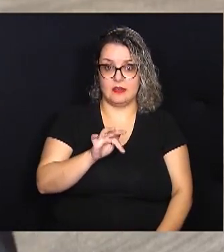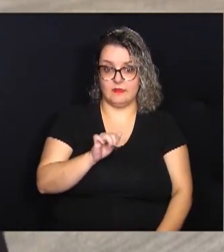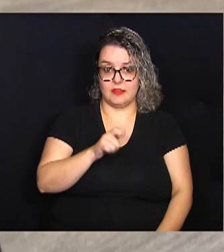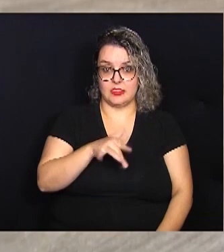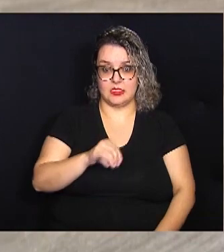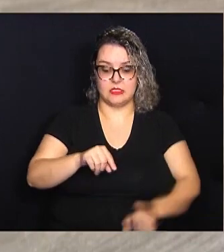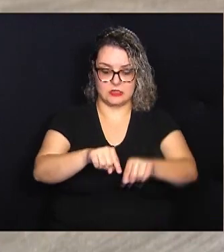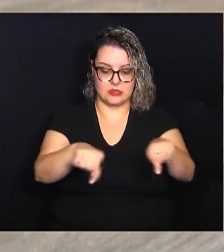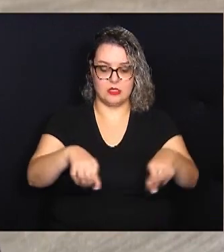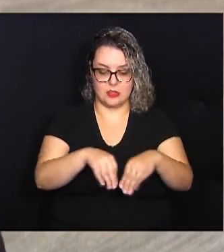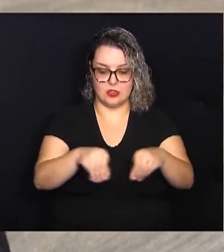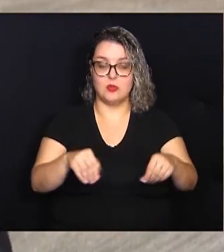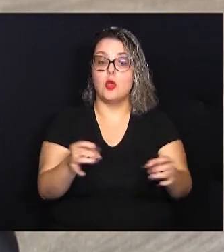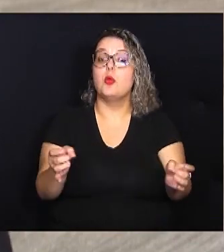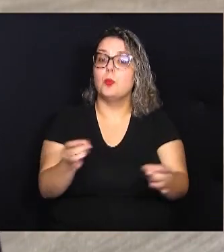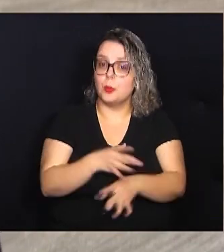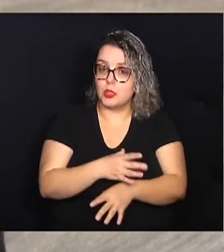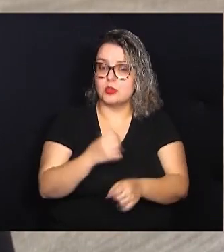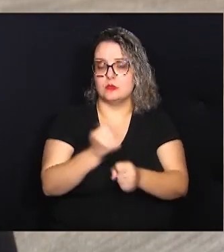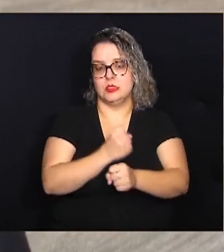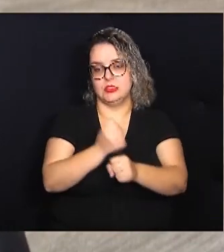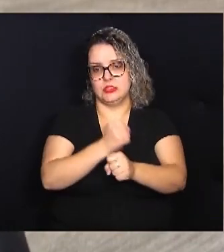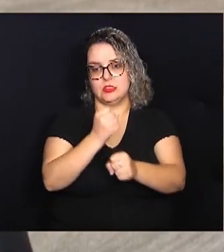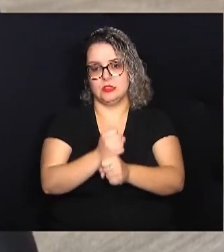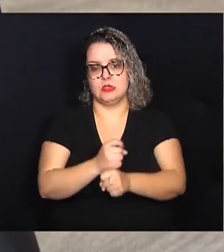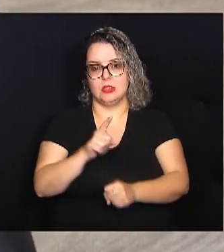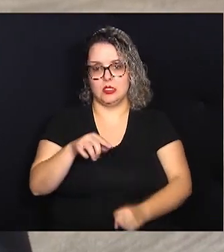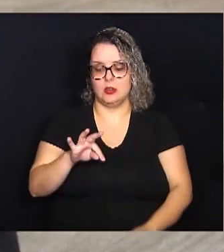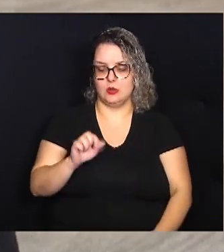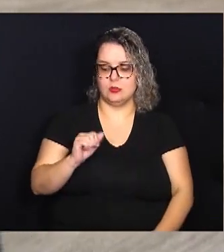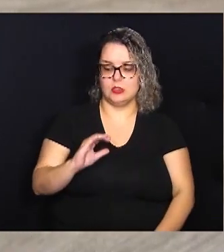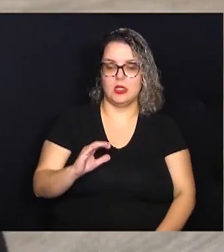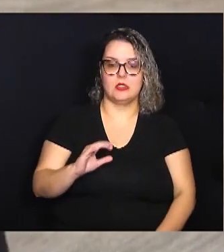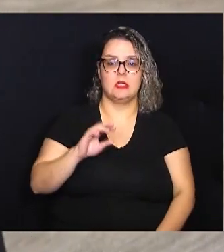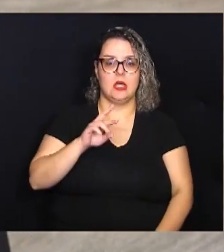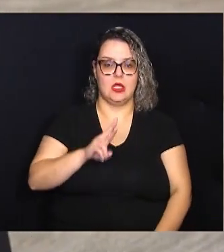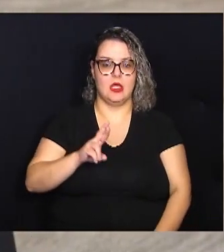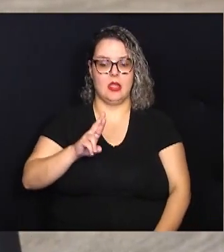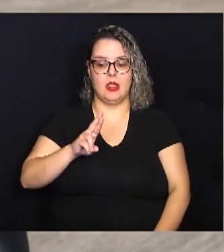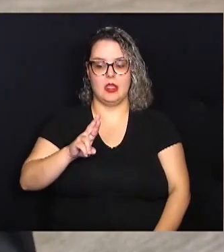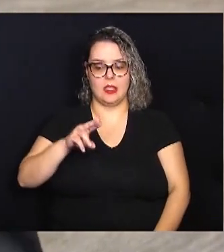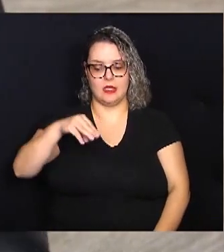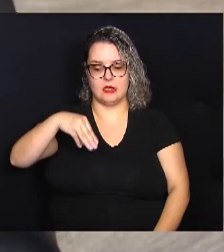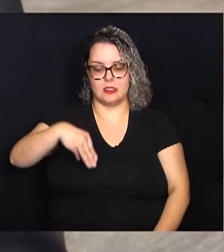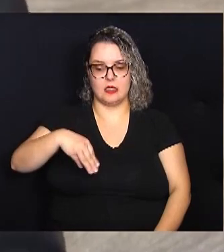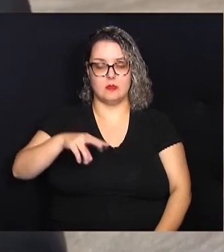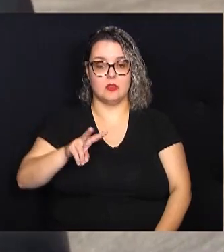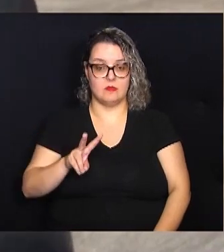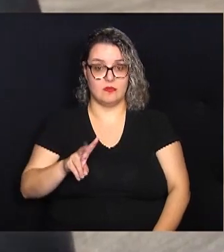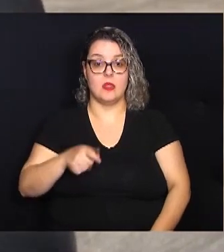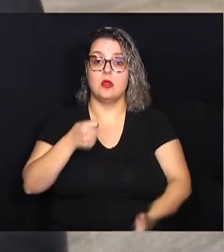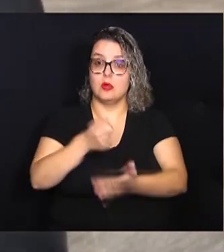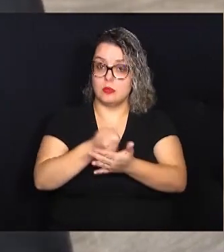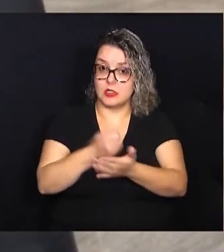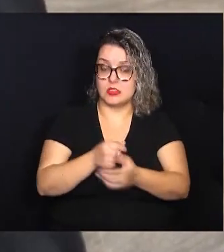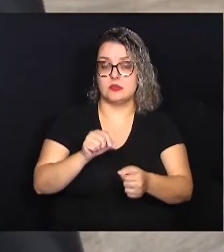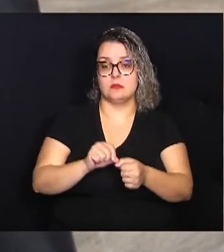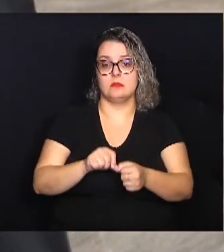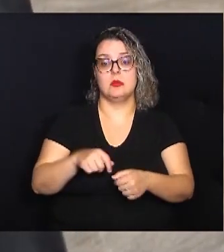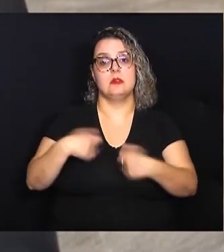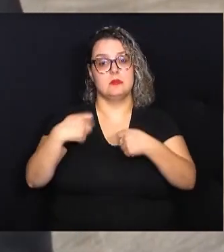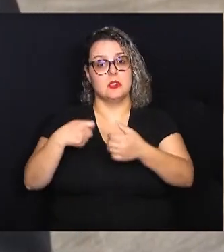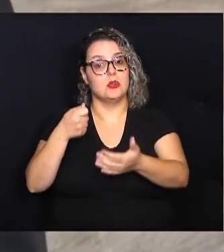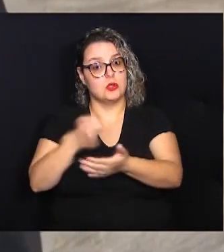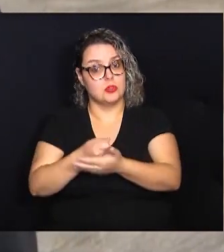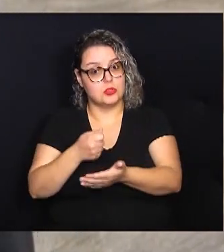já está pronto para ser construído, é um TAC da MRV, é obrigação de fazer. Porém, temos que cobrar, sim, a Secretaria